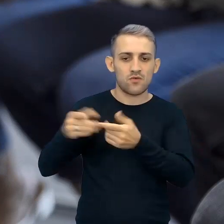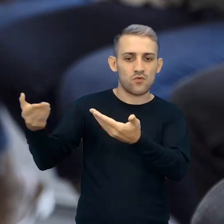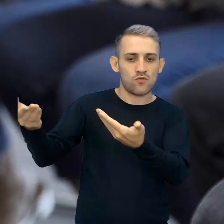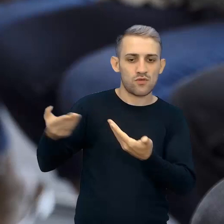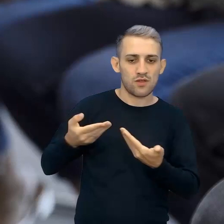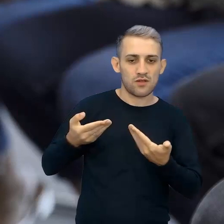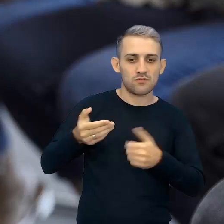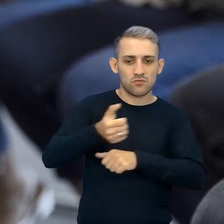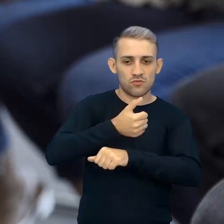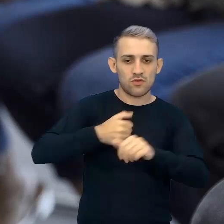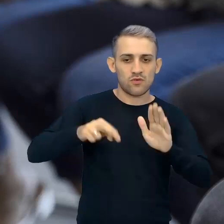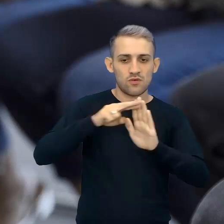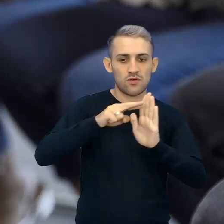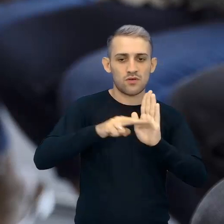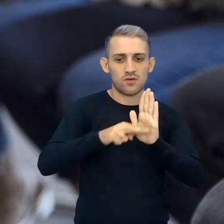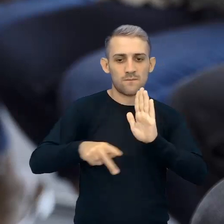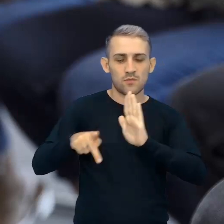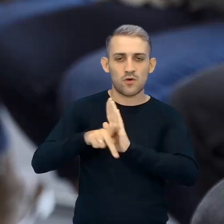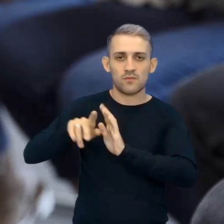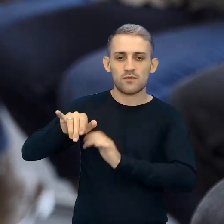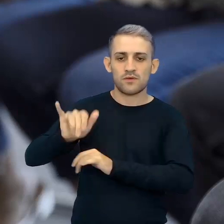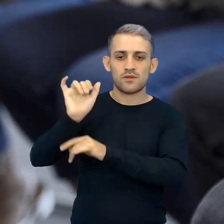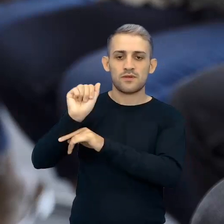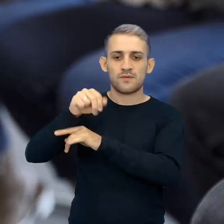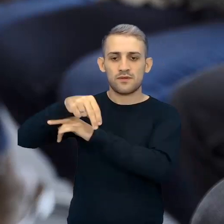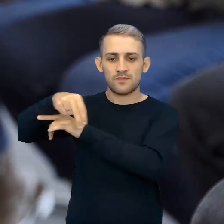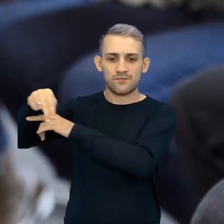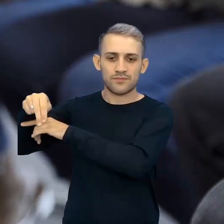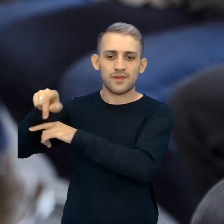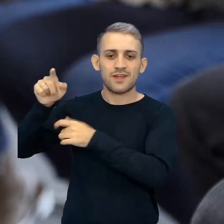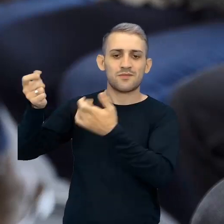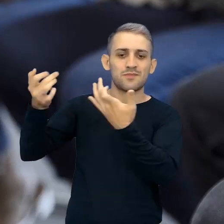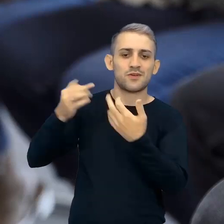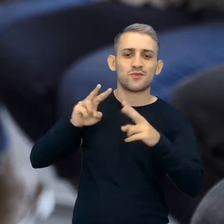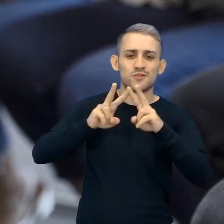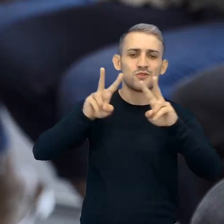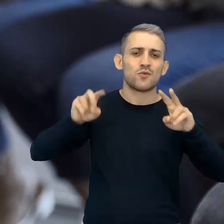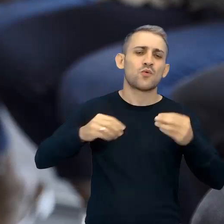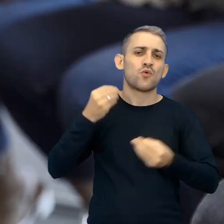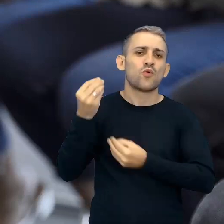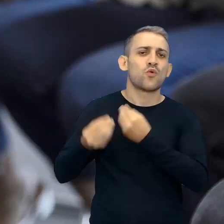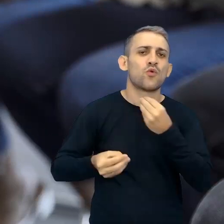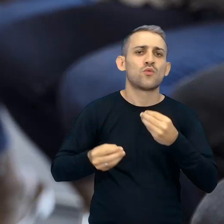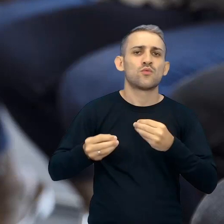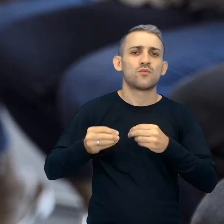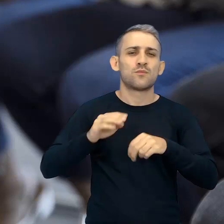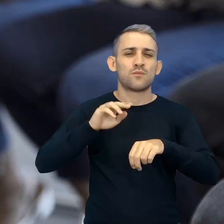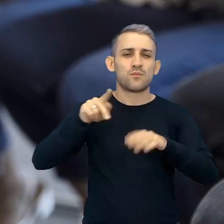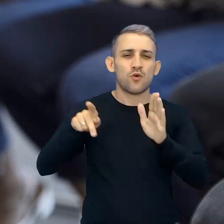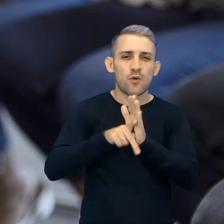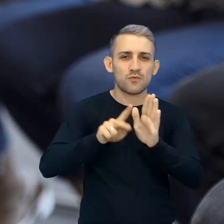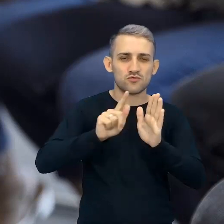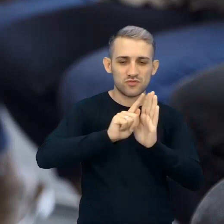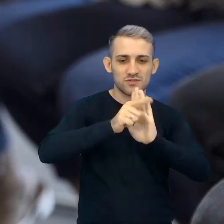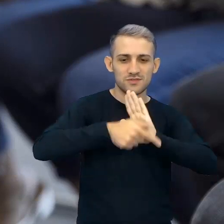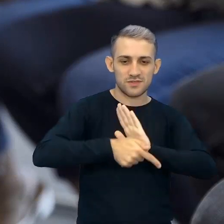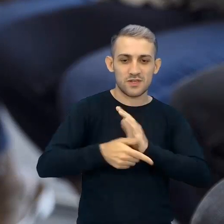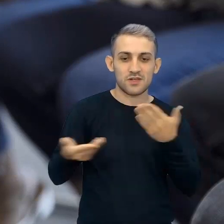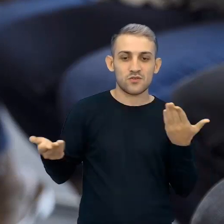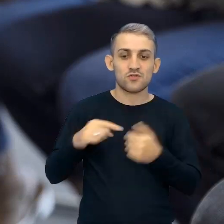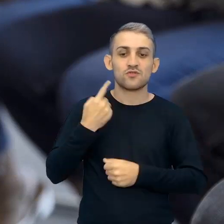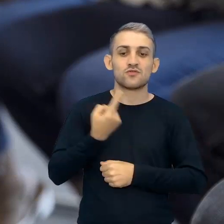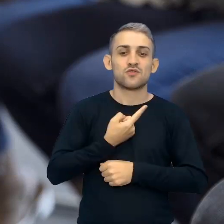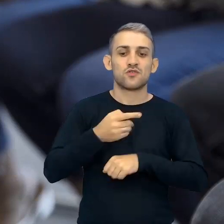roteirista Ian Rodrigues. Ele falou muito sobre argumento, explicou toda essa função desse gênero textual e hoje a gente